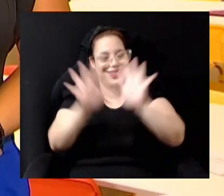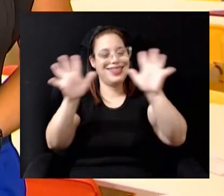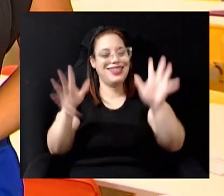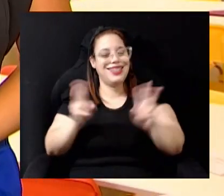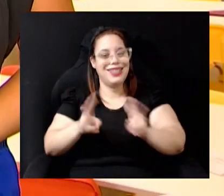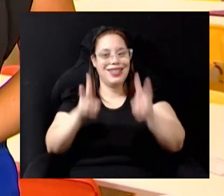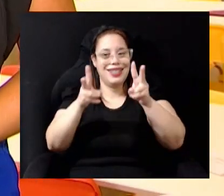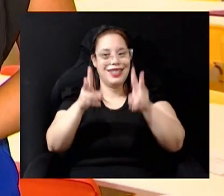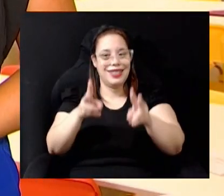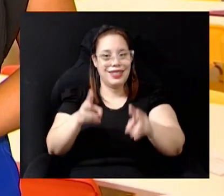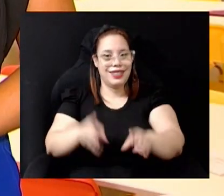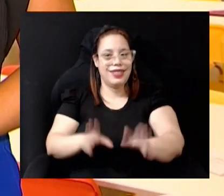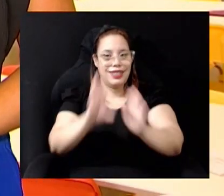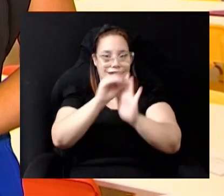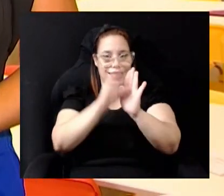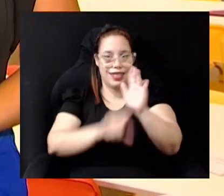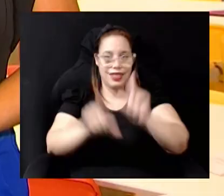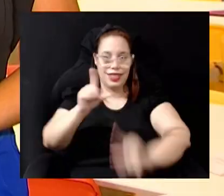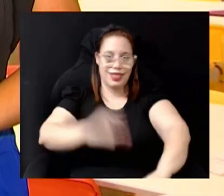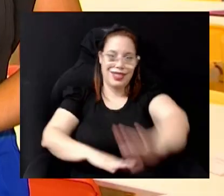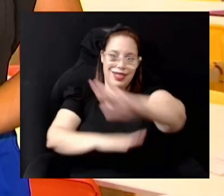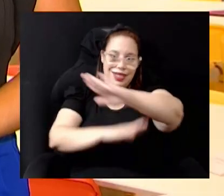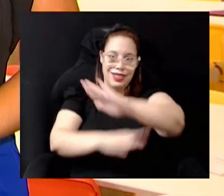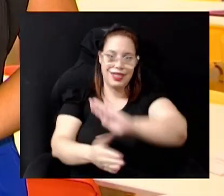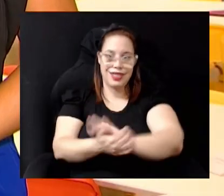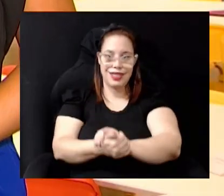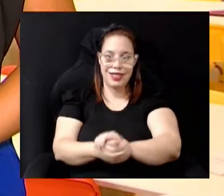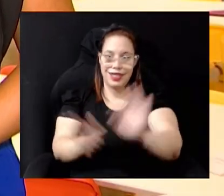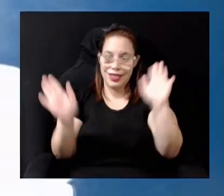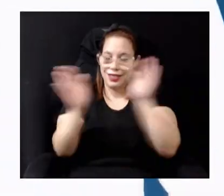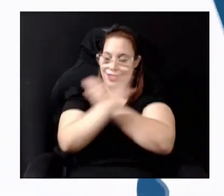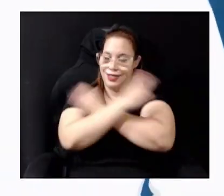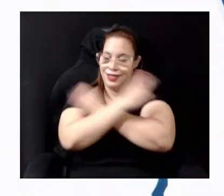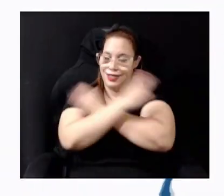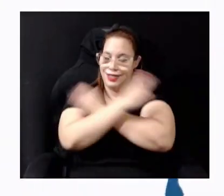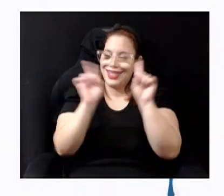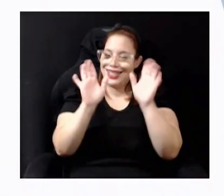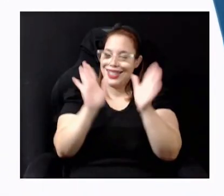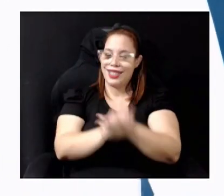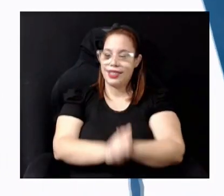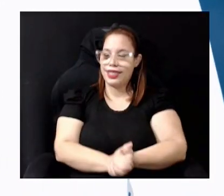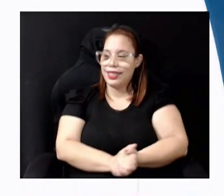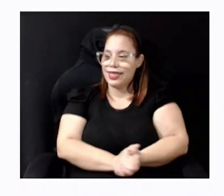na programação da TV Câmara Campinas. Abraço. Até mais.